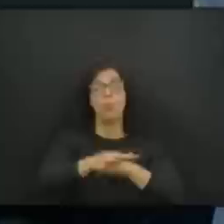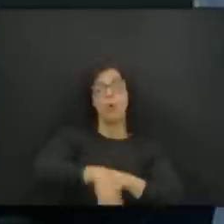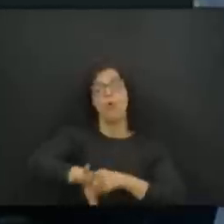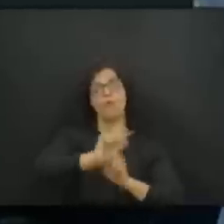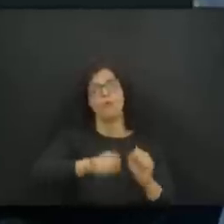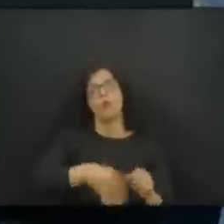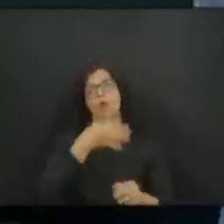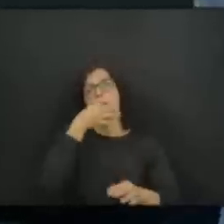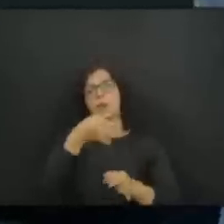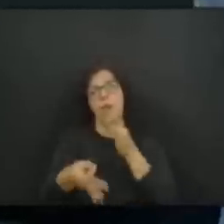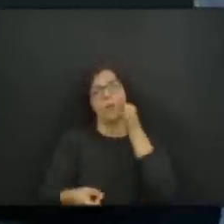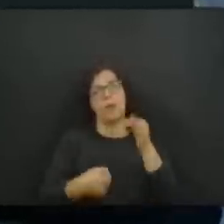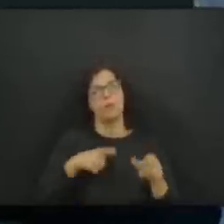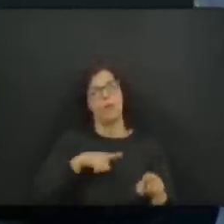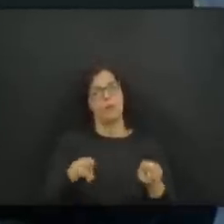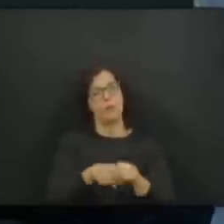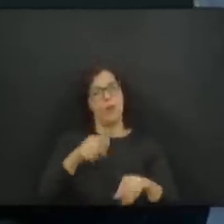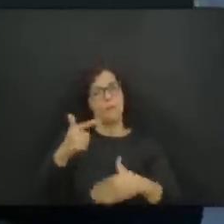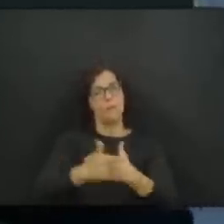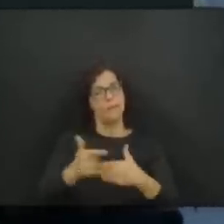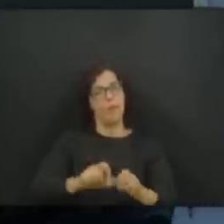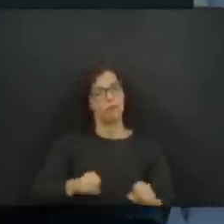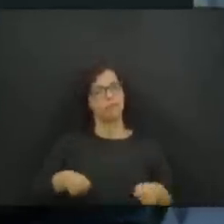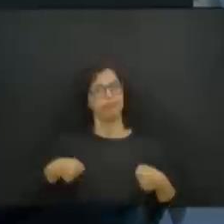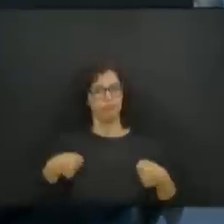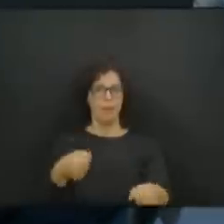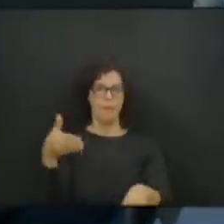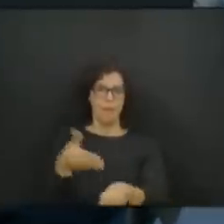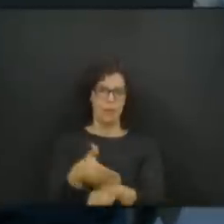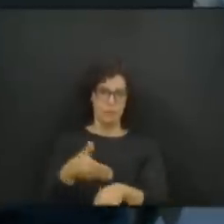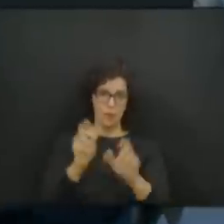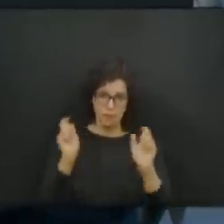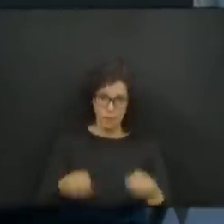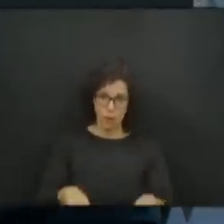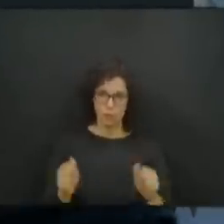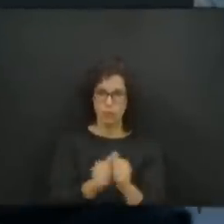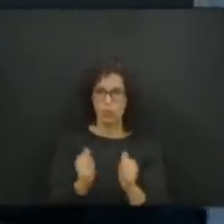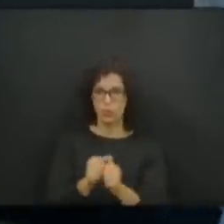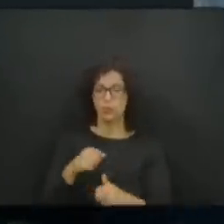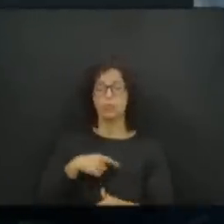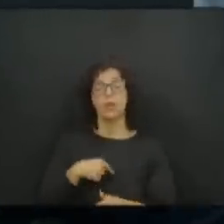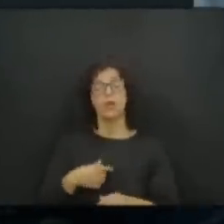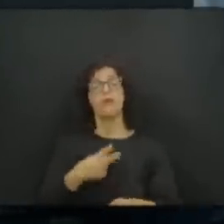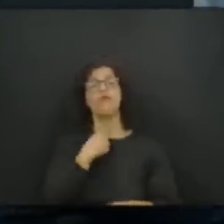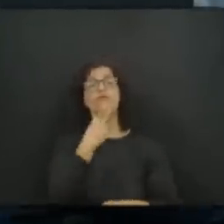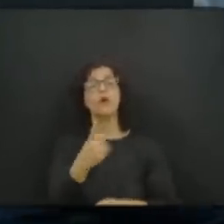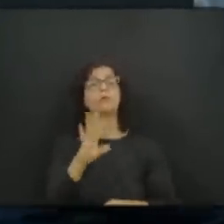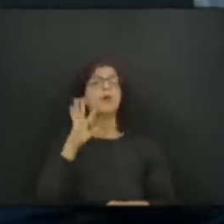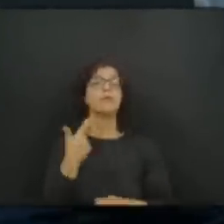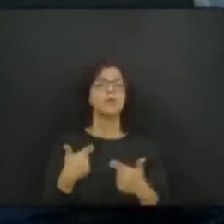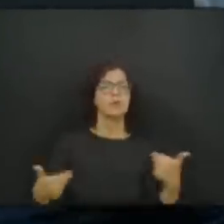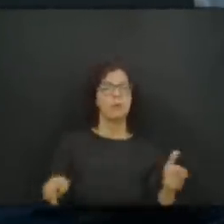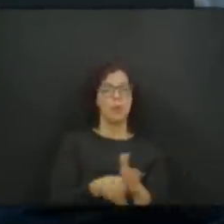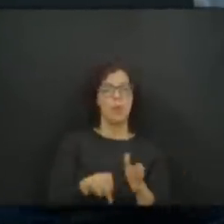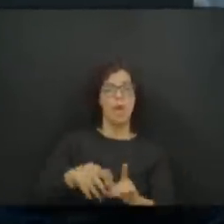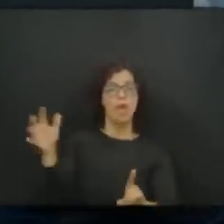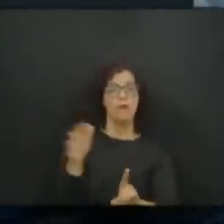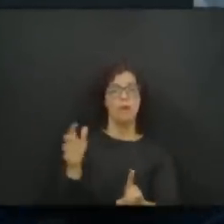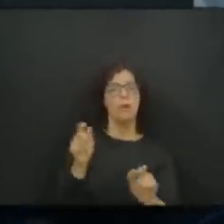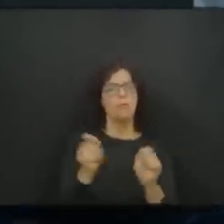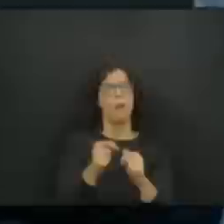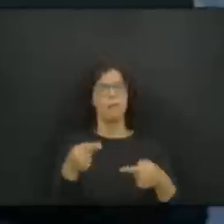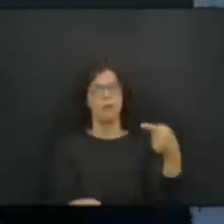pode a exercer a sua participação o seu poder também de decisão pode influenciar